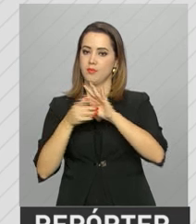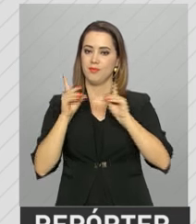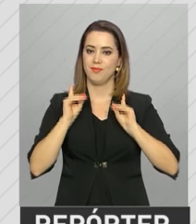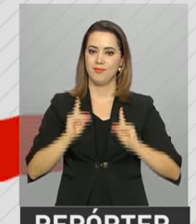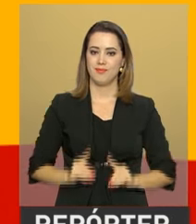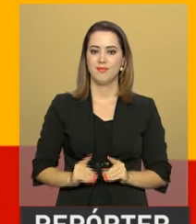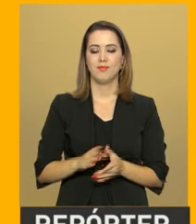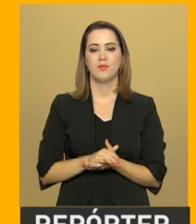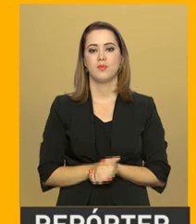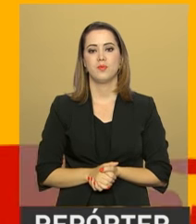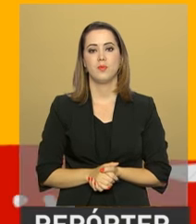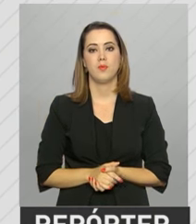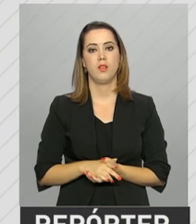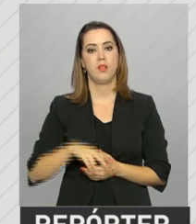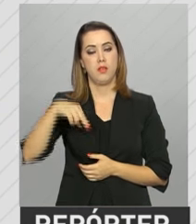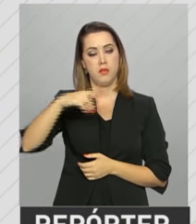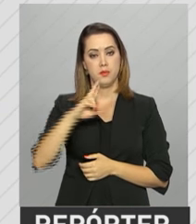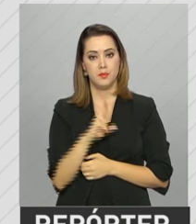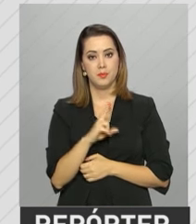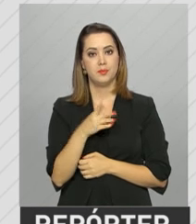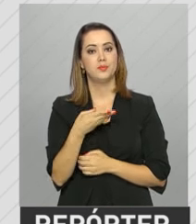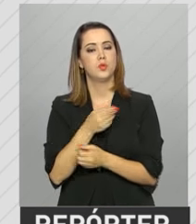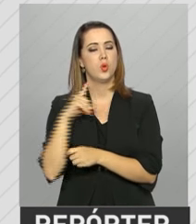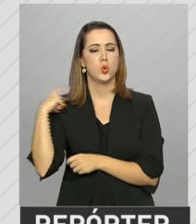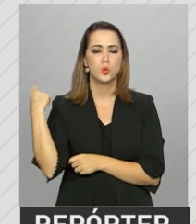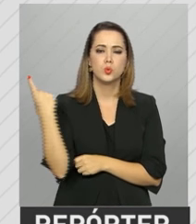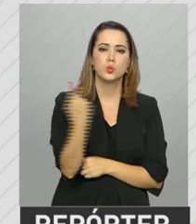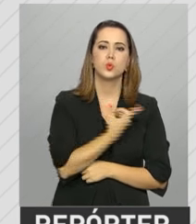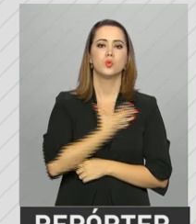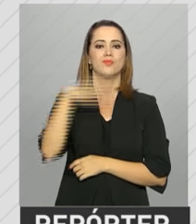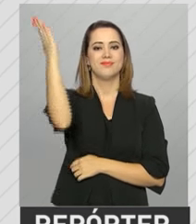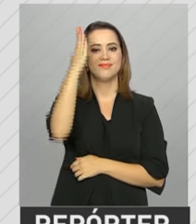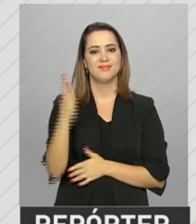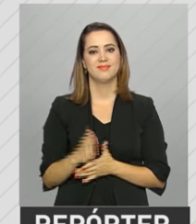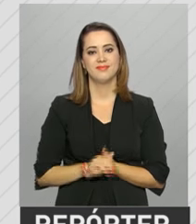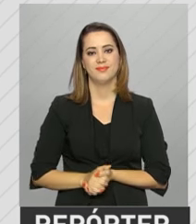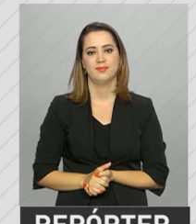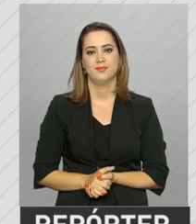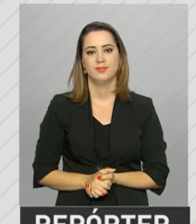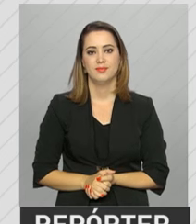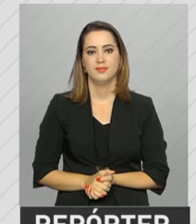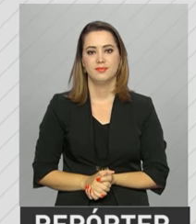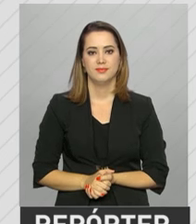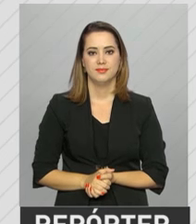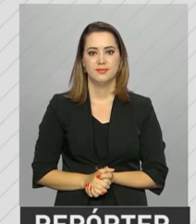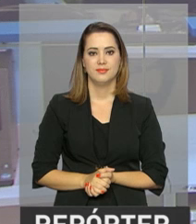2016. NBR, somos todos Brasil.